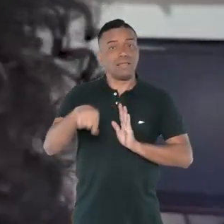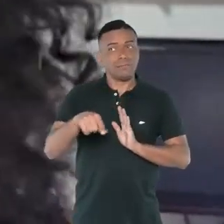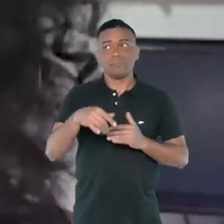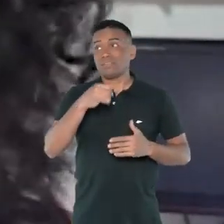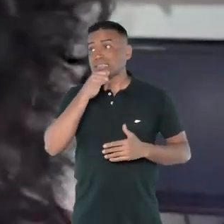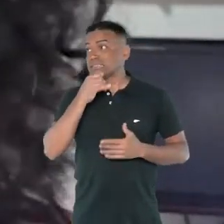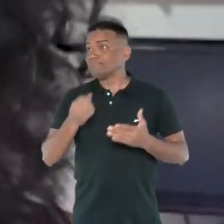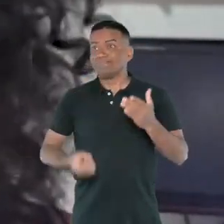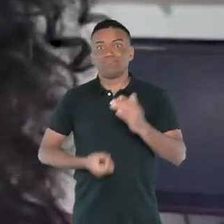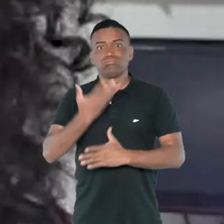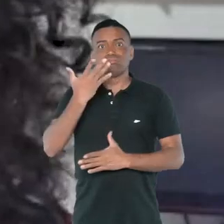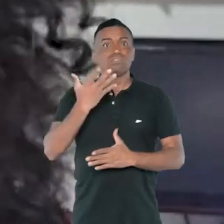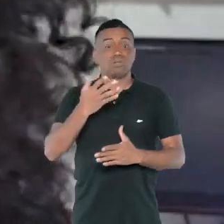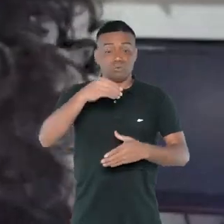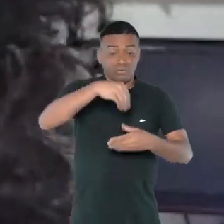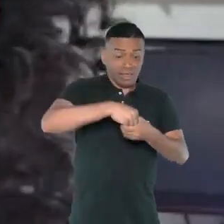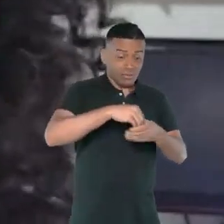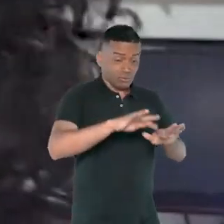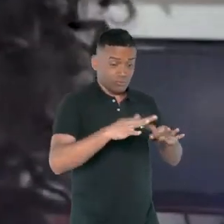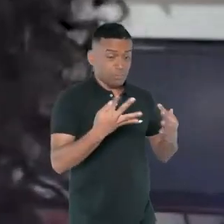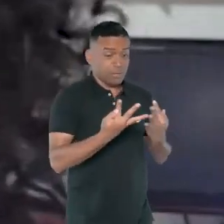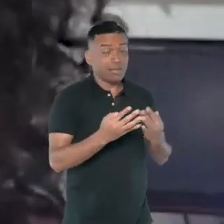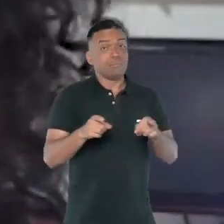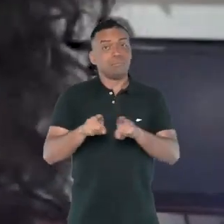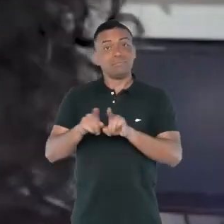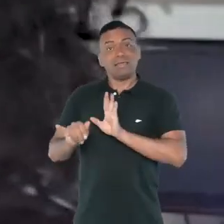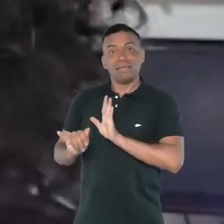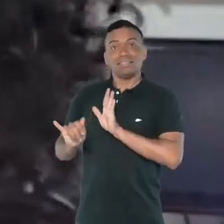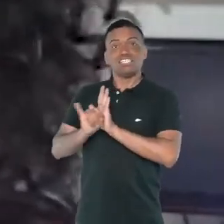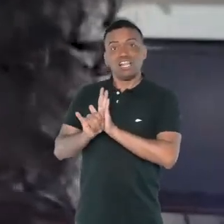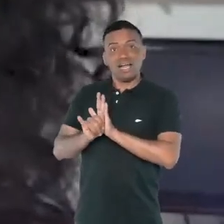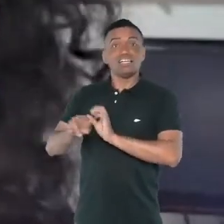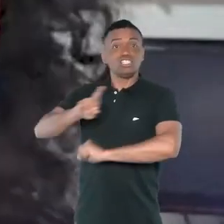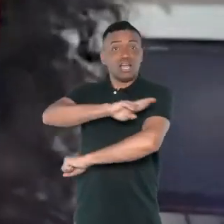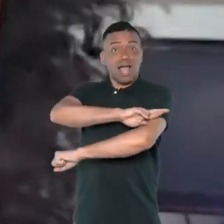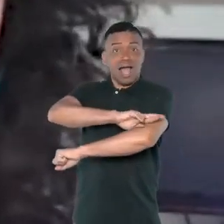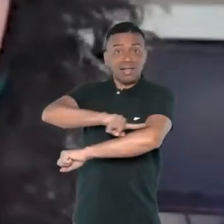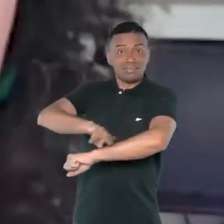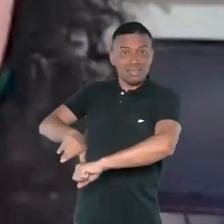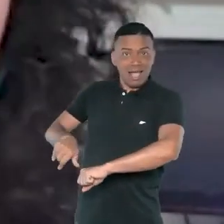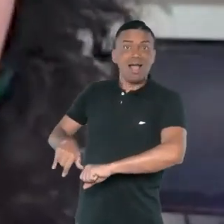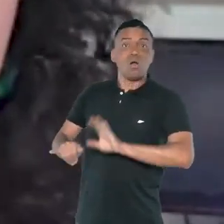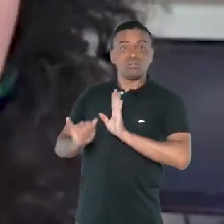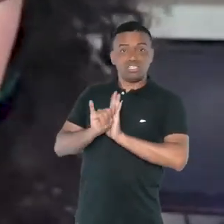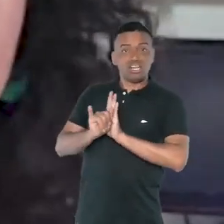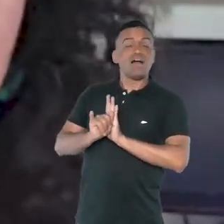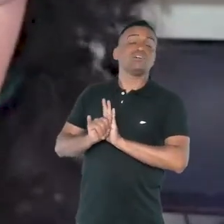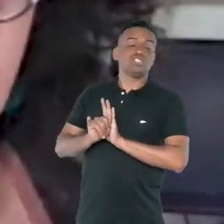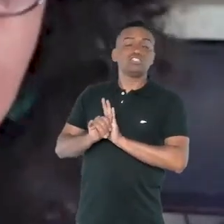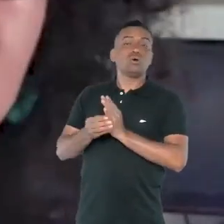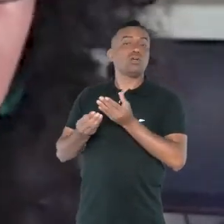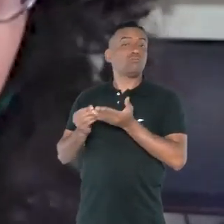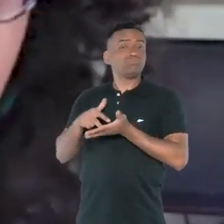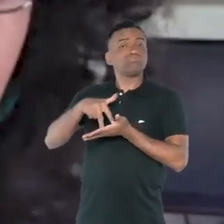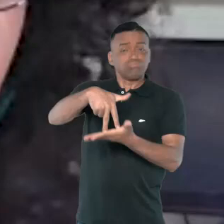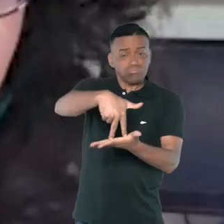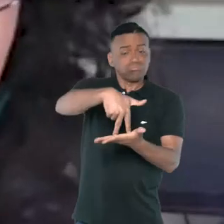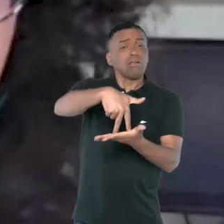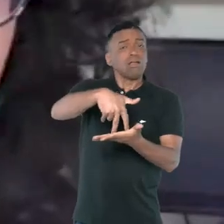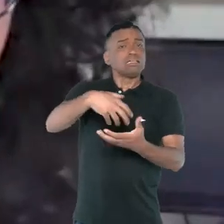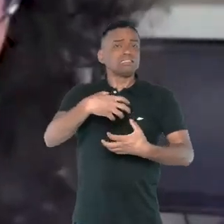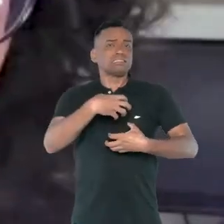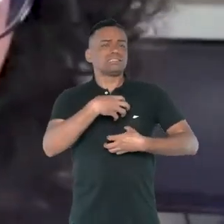A descoberta da identidade dela, tanto no sentido familiar ali, mas também uma identidade racial,